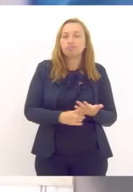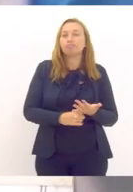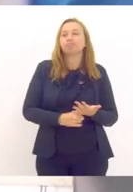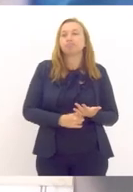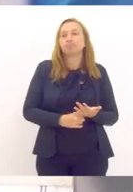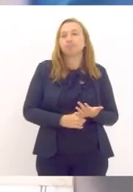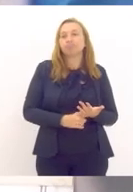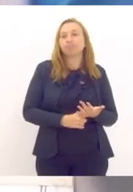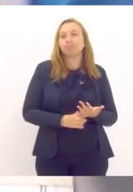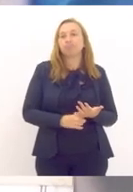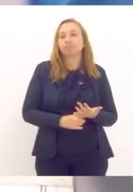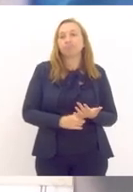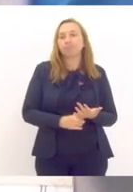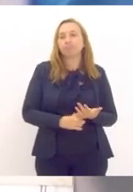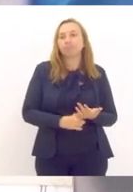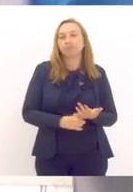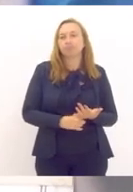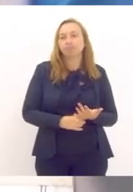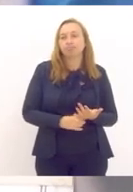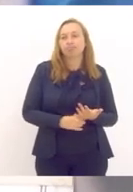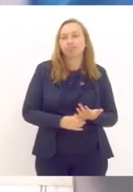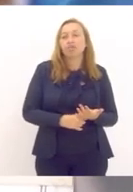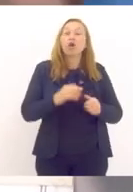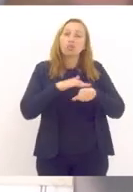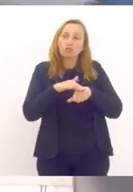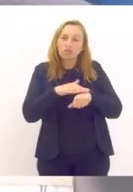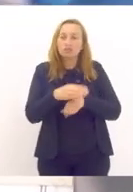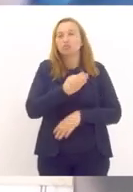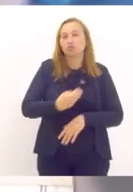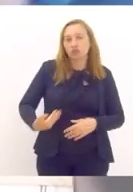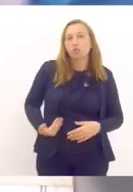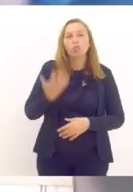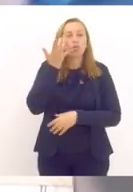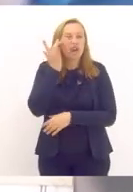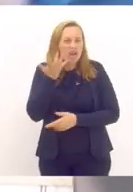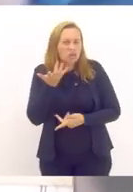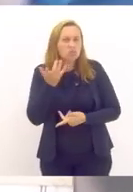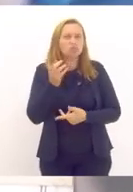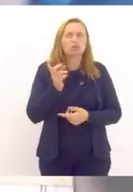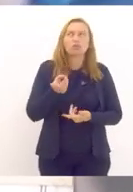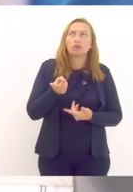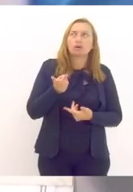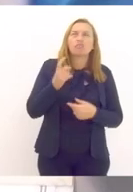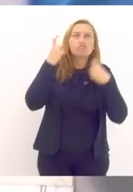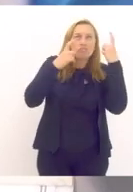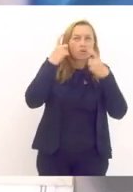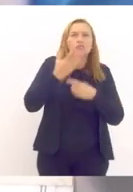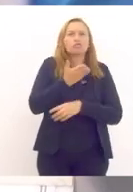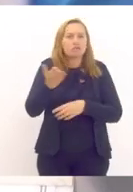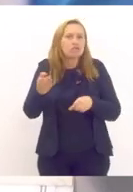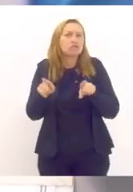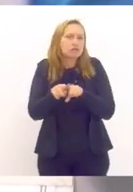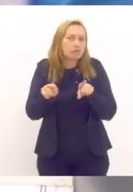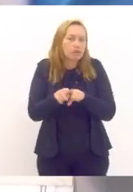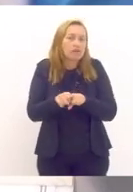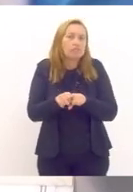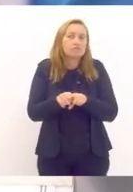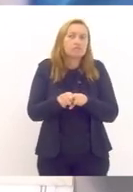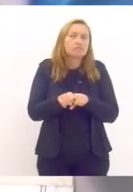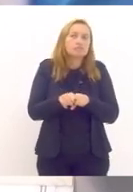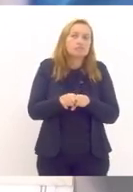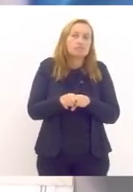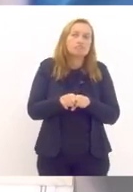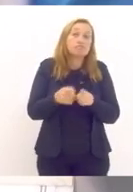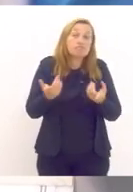e que eu estive conversando com o governador e acho que é a preocupação de vocês também, é a